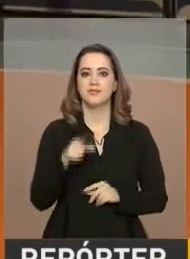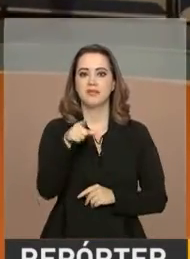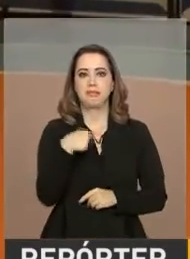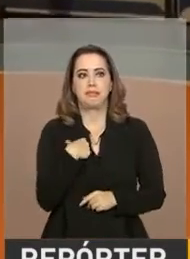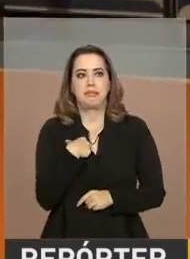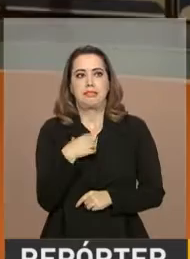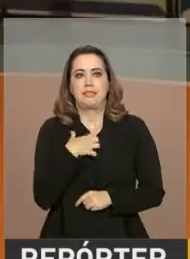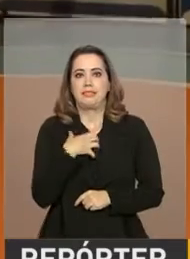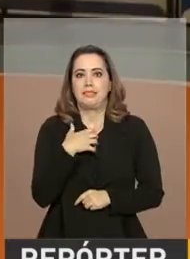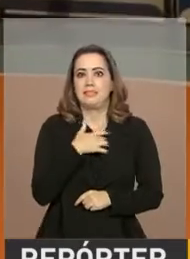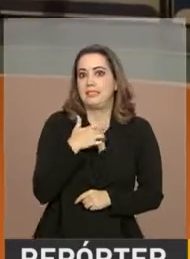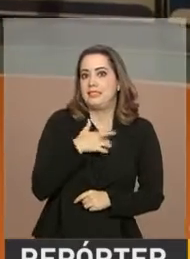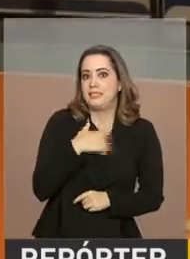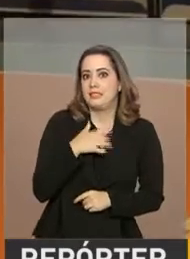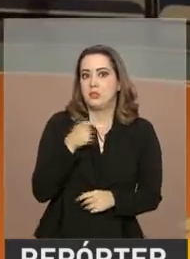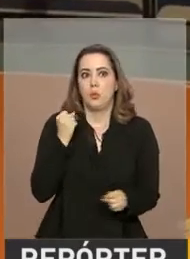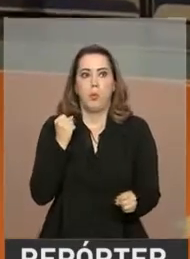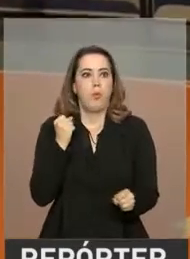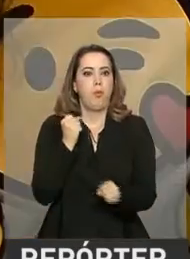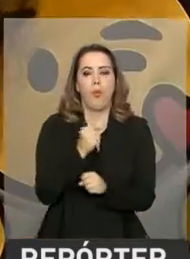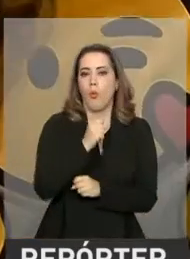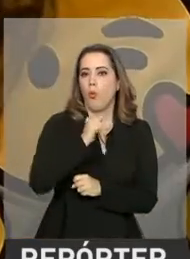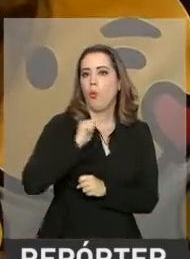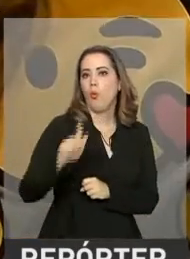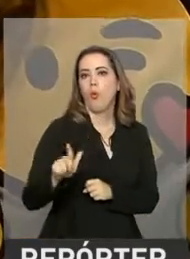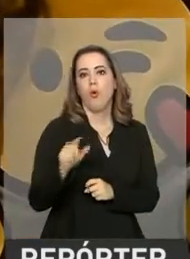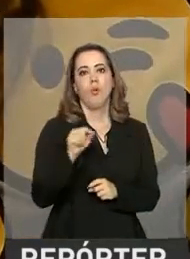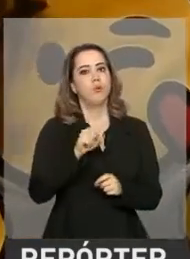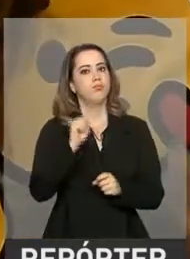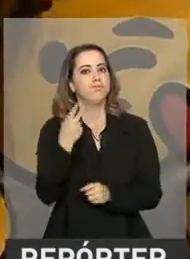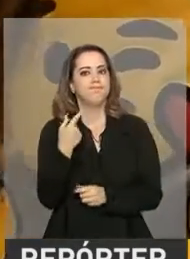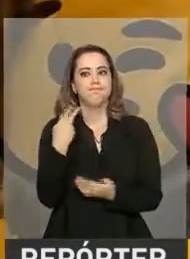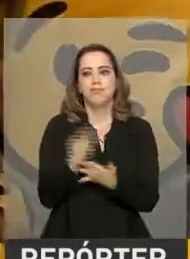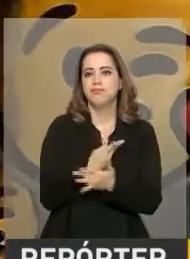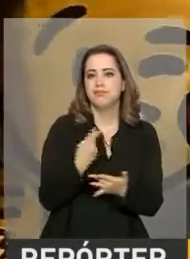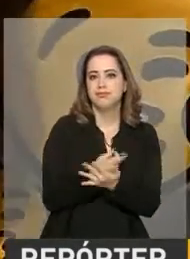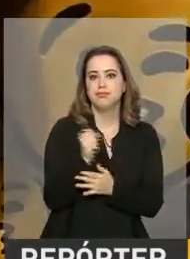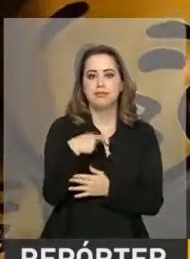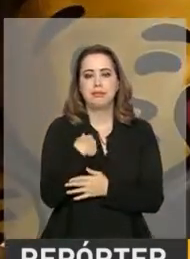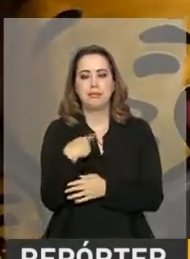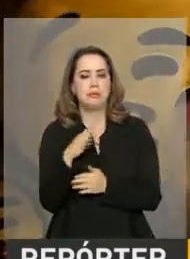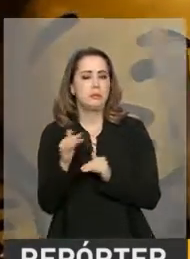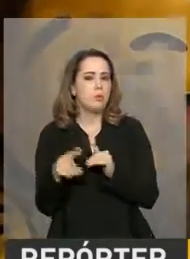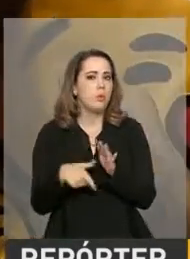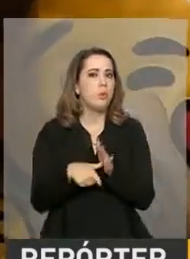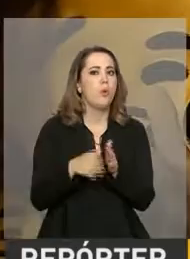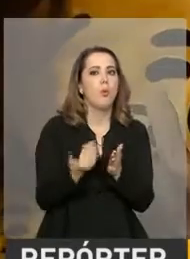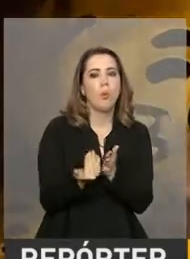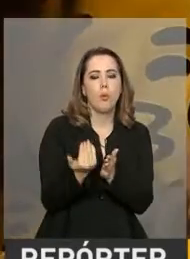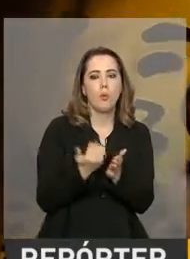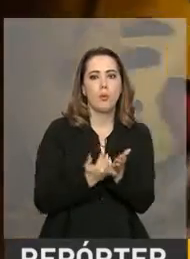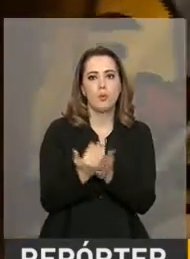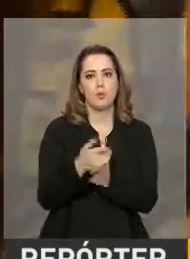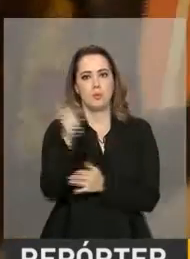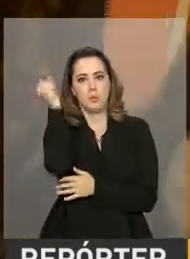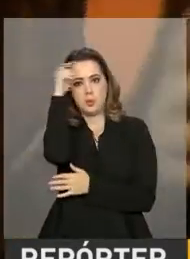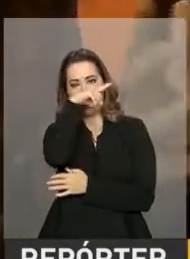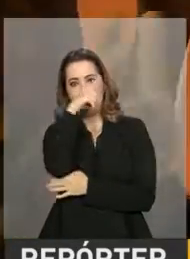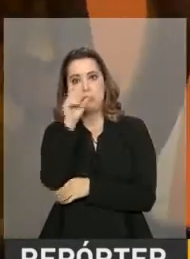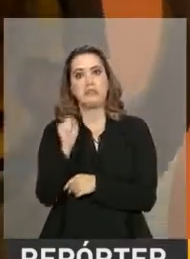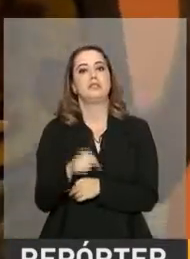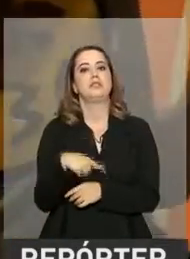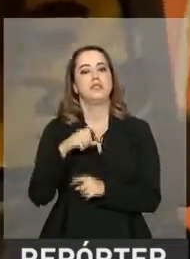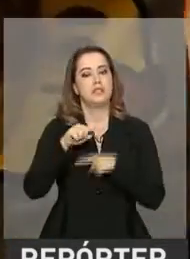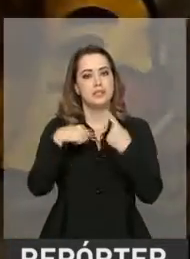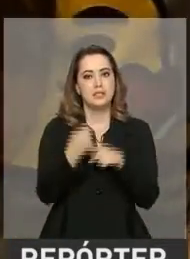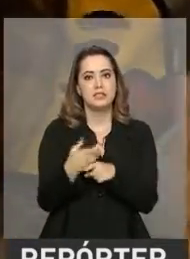acertar? Ou será que eu vou errar? No início eu achei meio difícil, na verdade bastante difícil. Aí depois